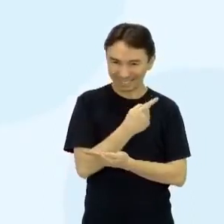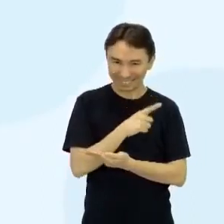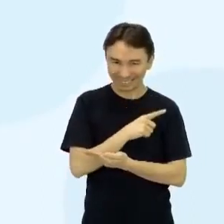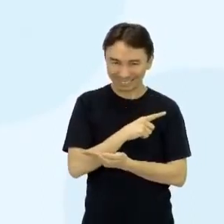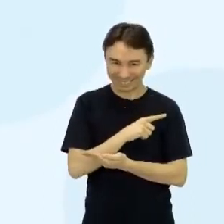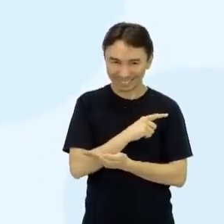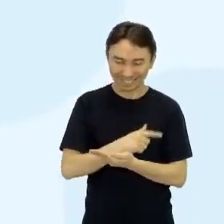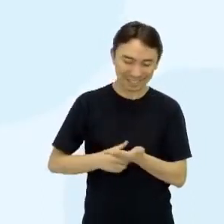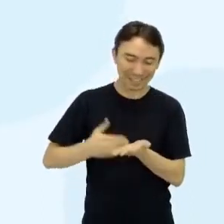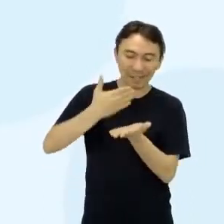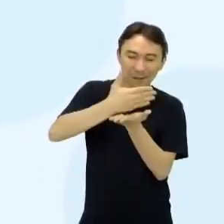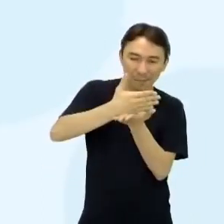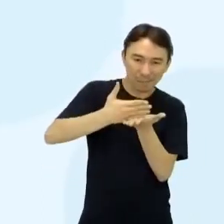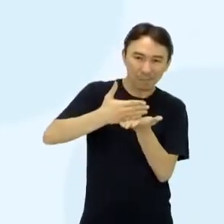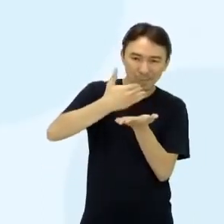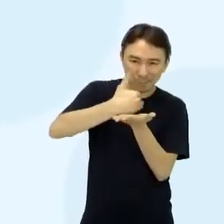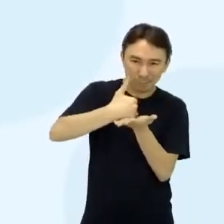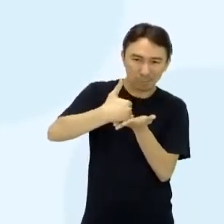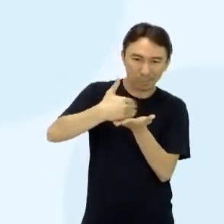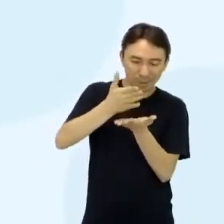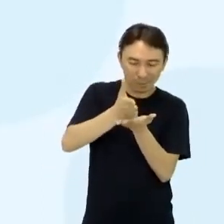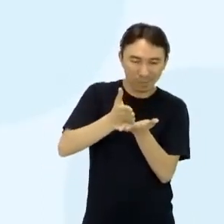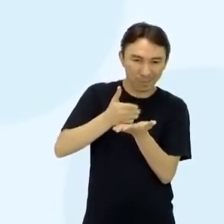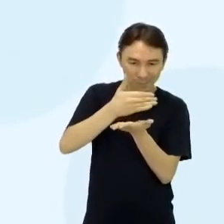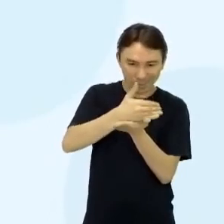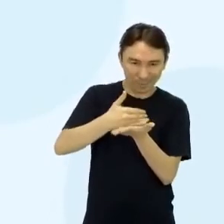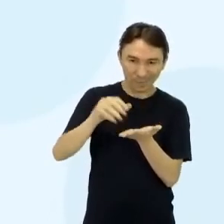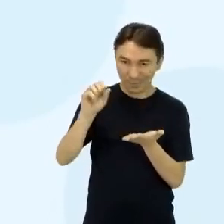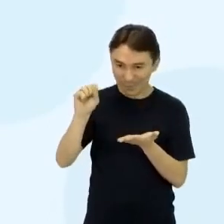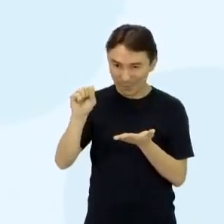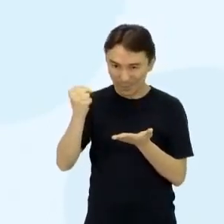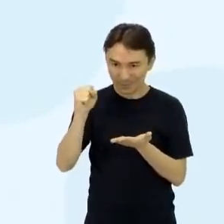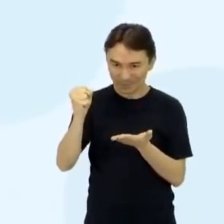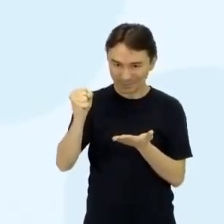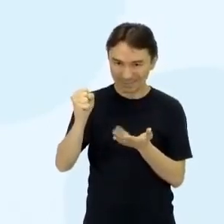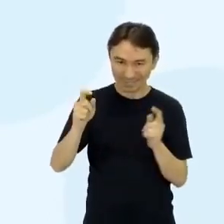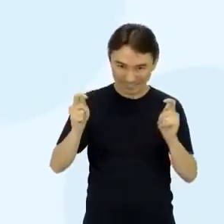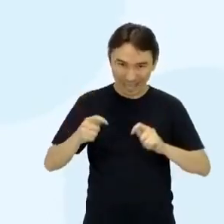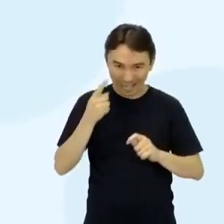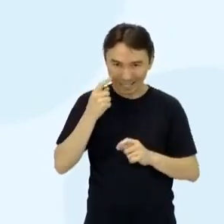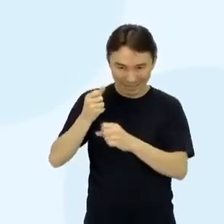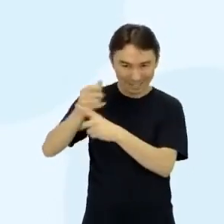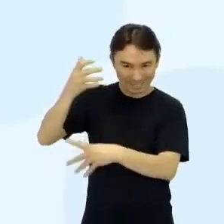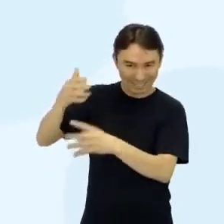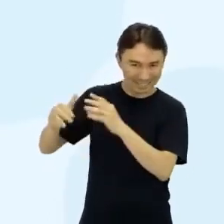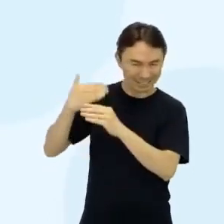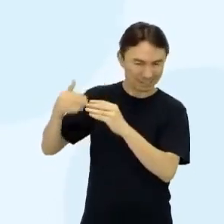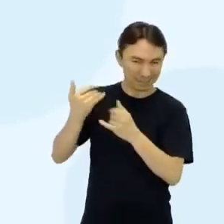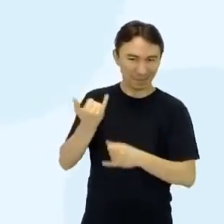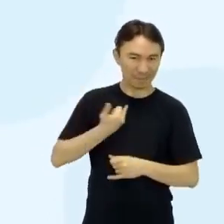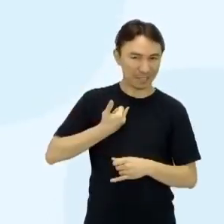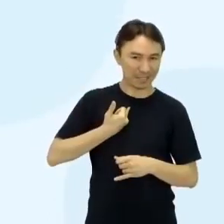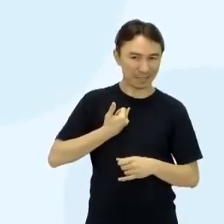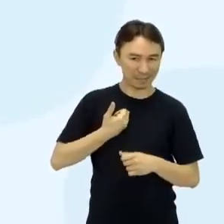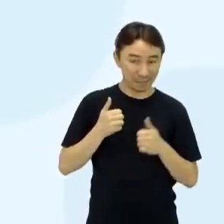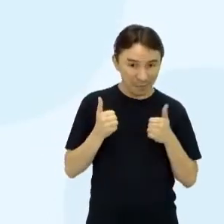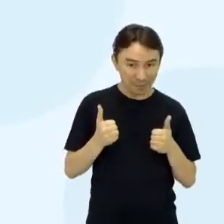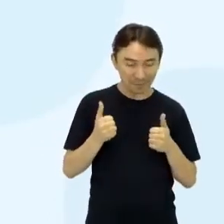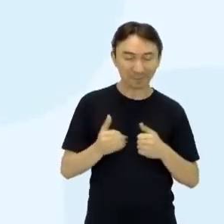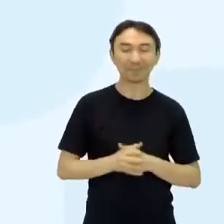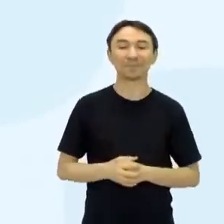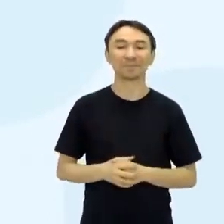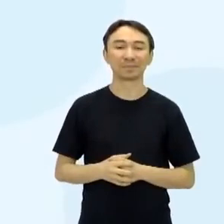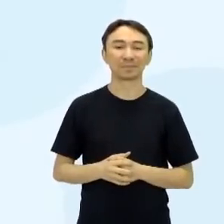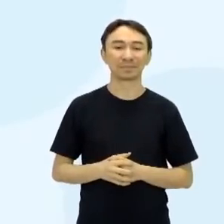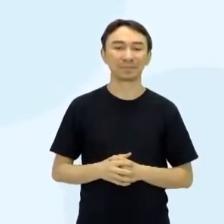azul, né? A pizza cortada em 8 pedacinhos aí. Comenta aí no chat se você tá vendo direitinho esses 8 pedaços, tá bom? Muito